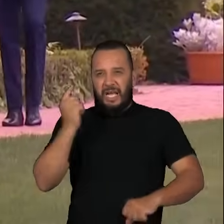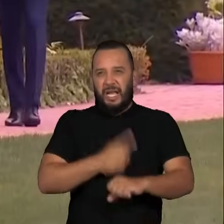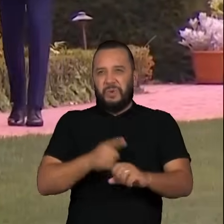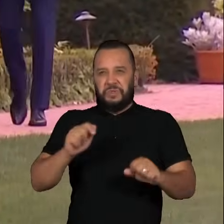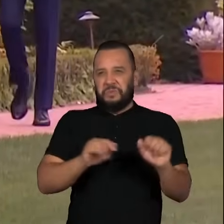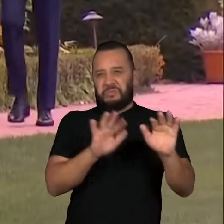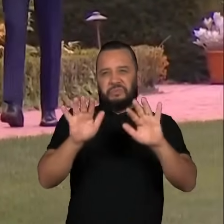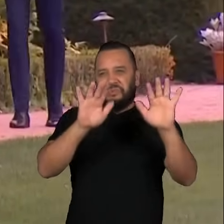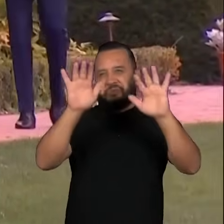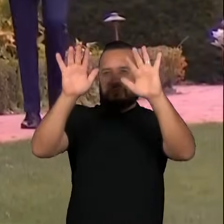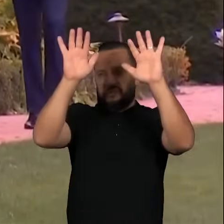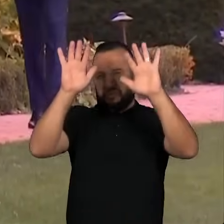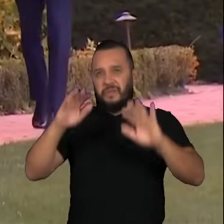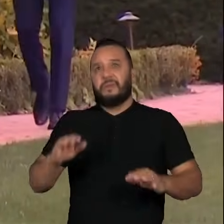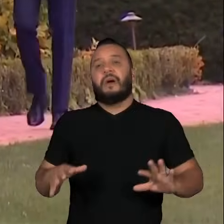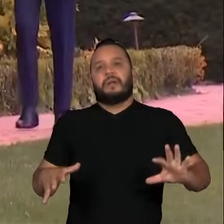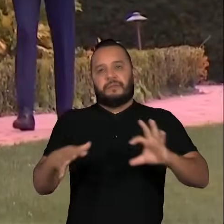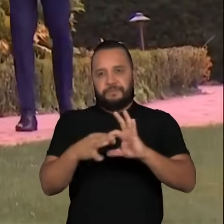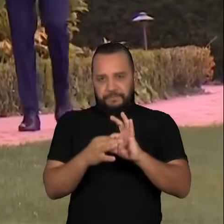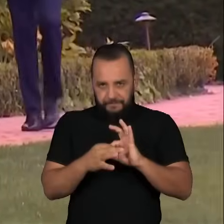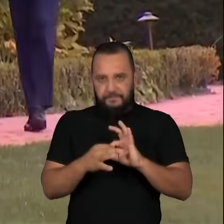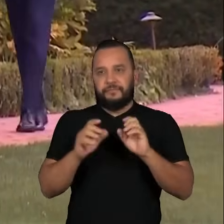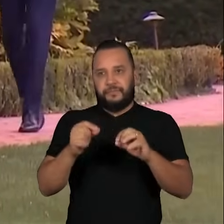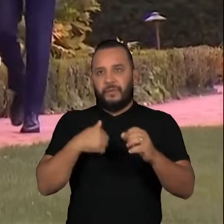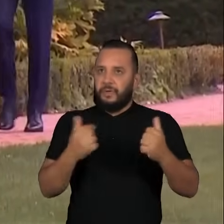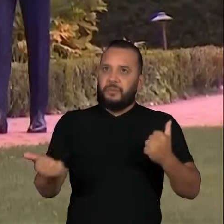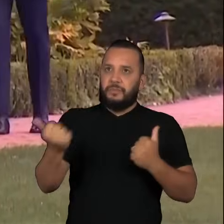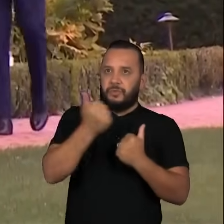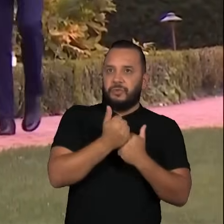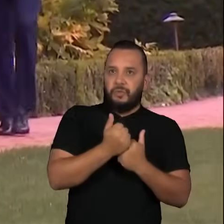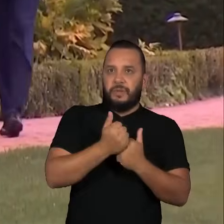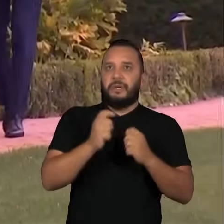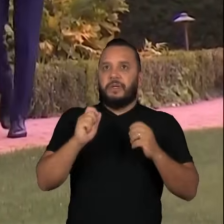anunciaram formar uma aliança para substituir o uso de